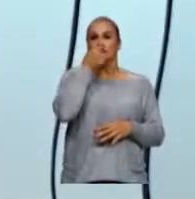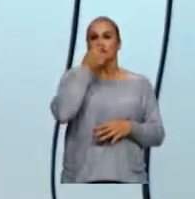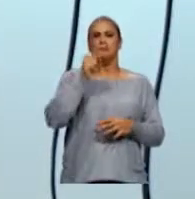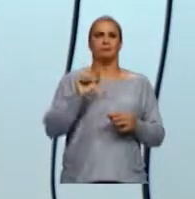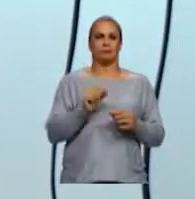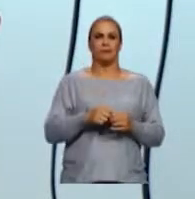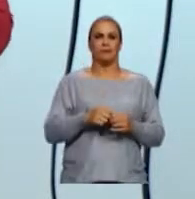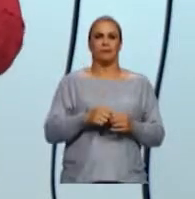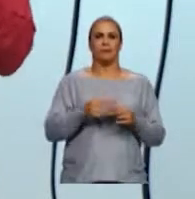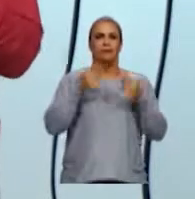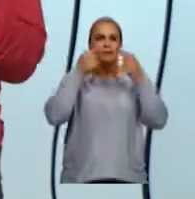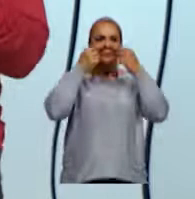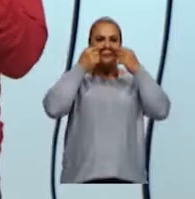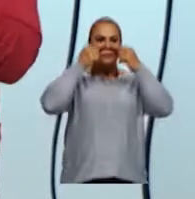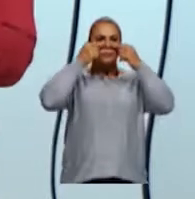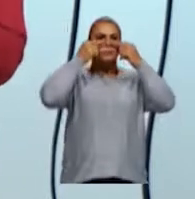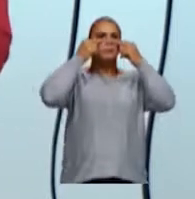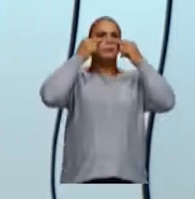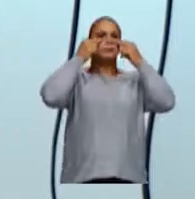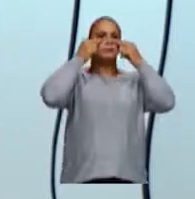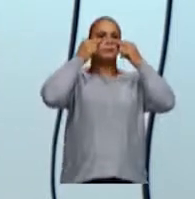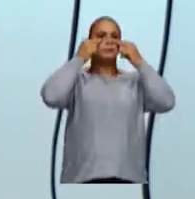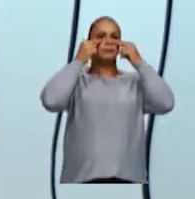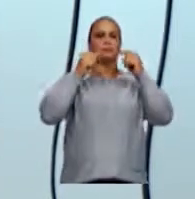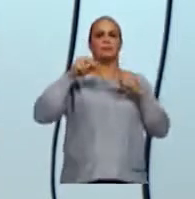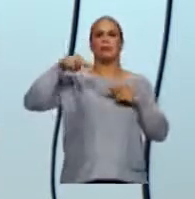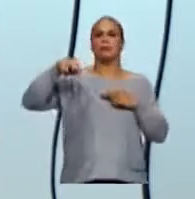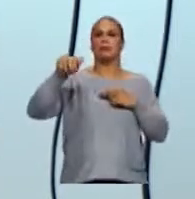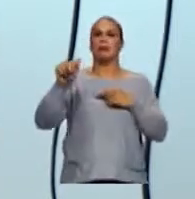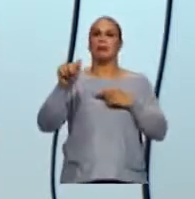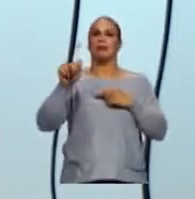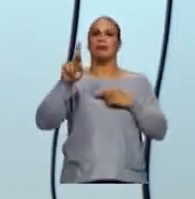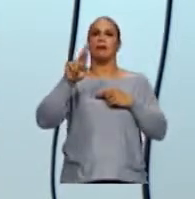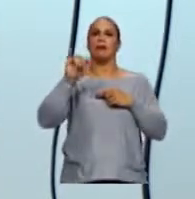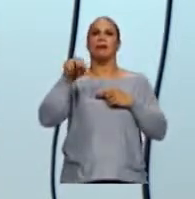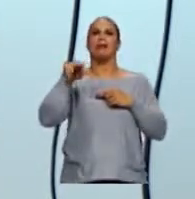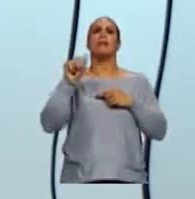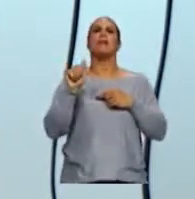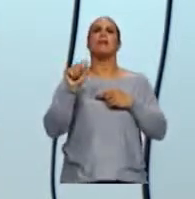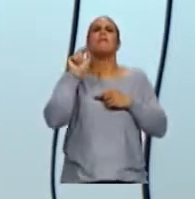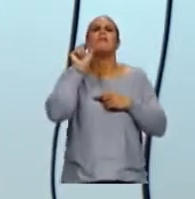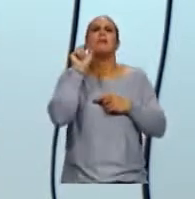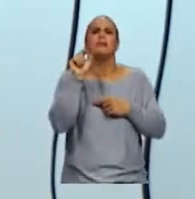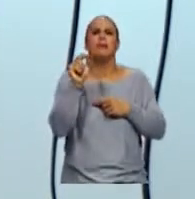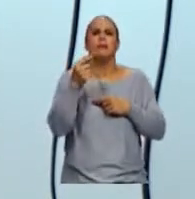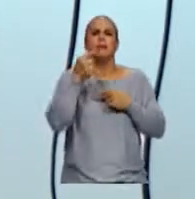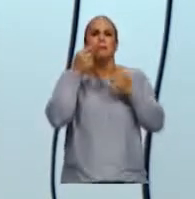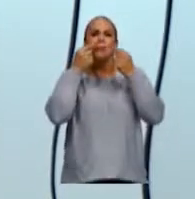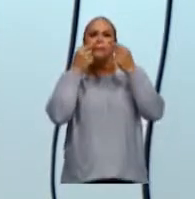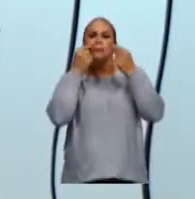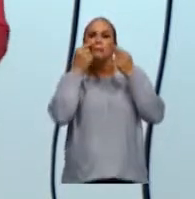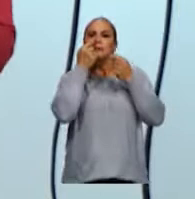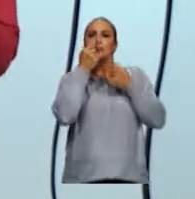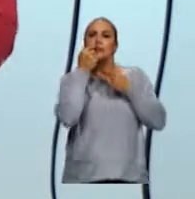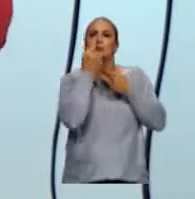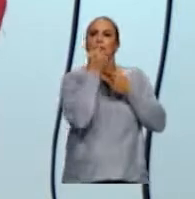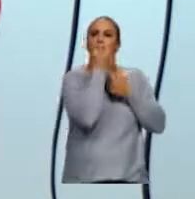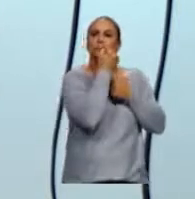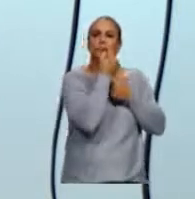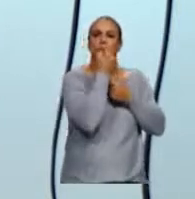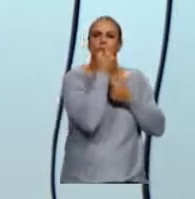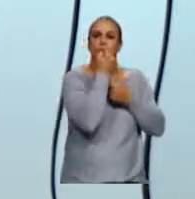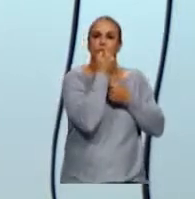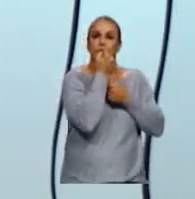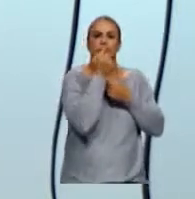compreender a parte das narinas. São esses dois orifícios que nós temos. E essa cavidade nasal,